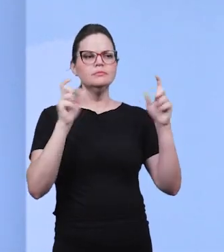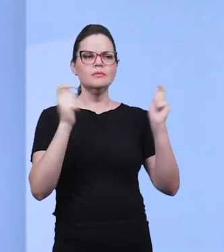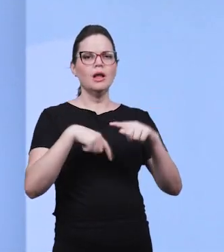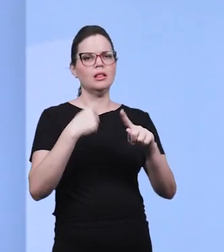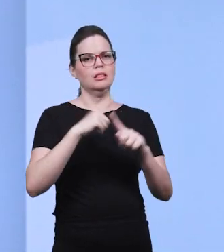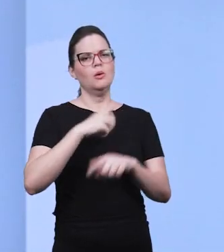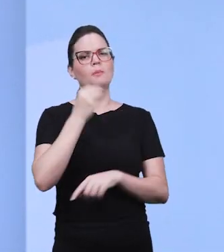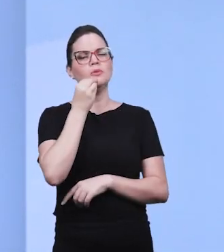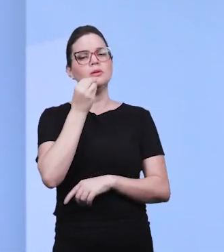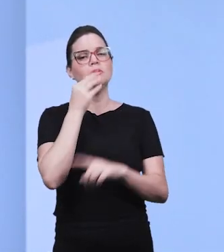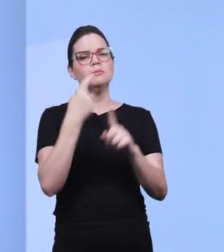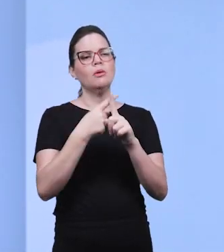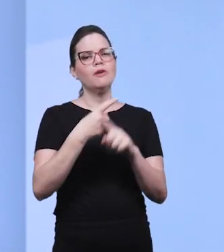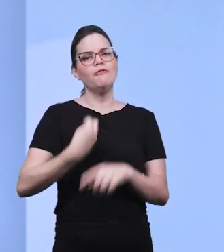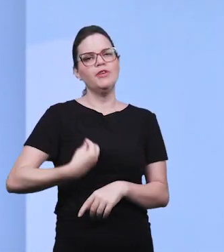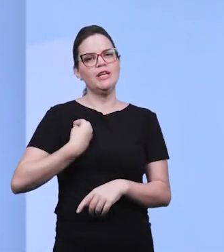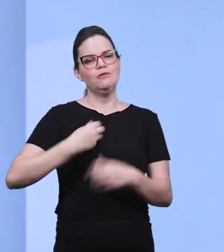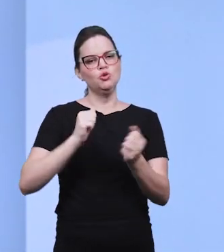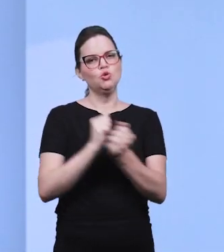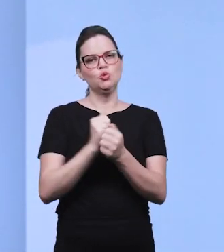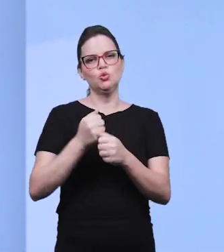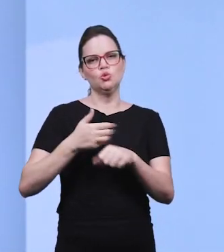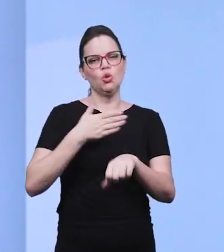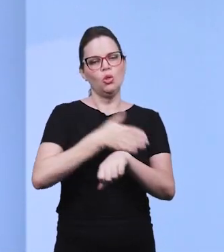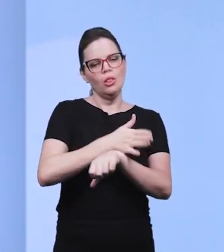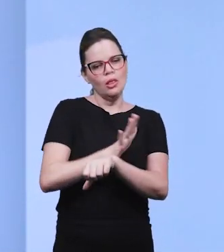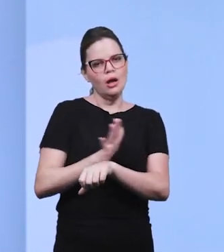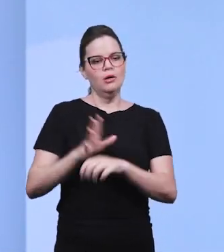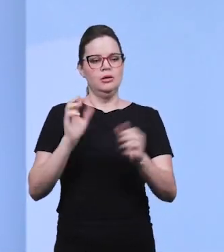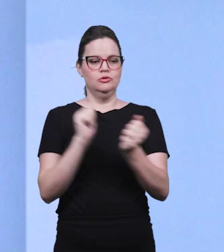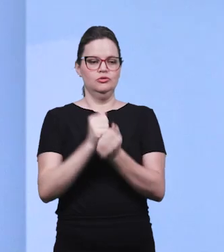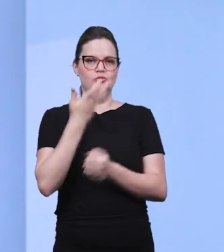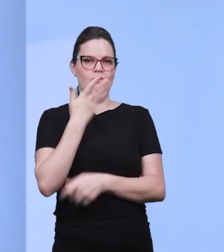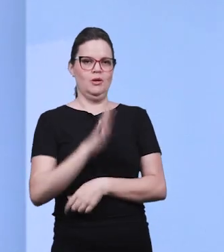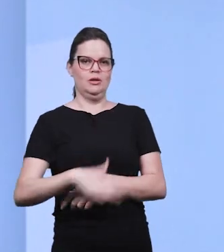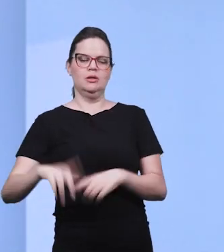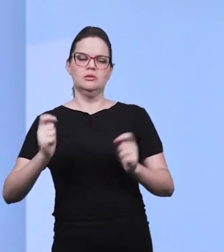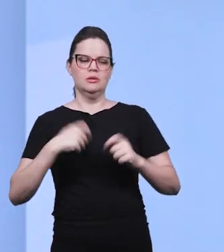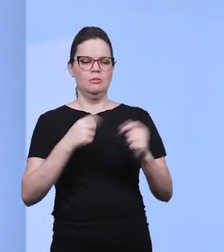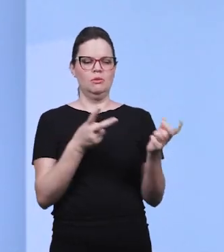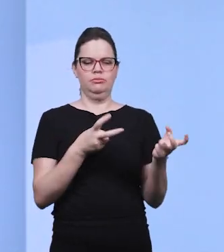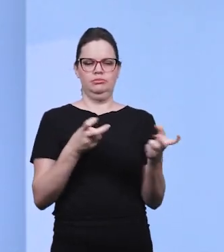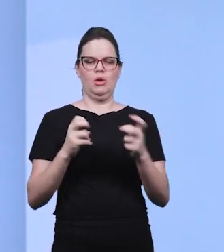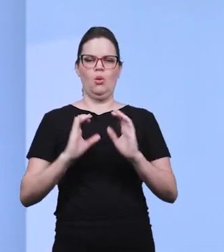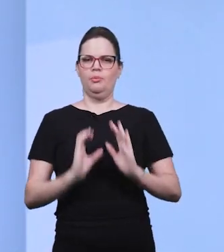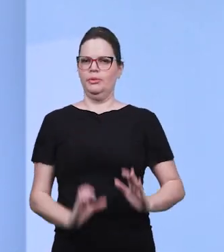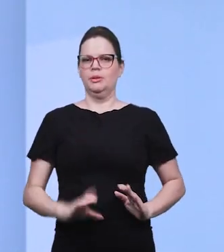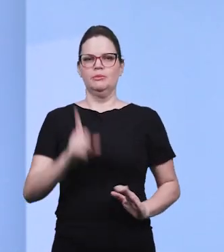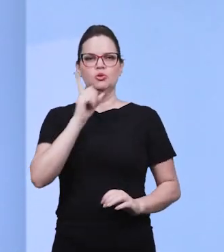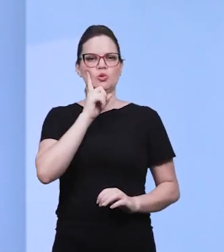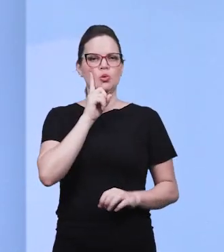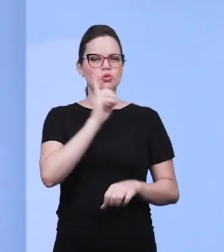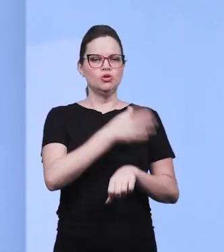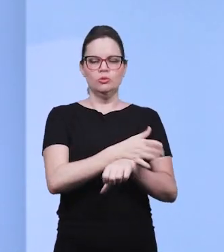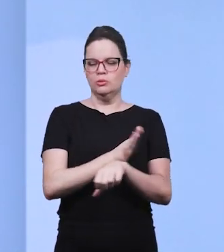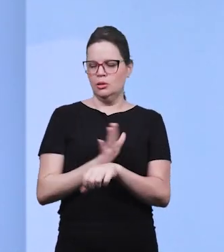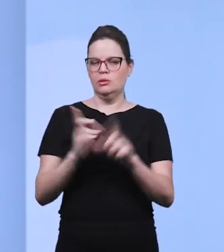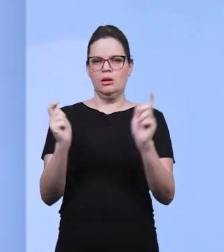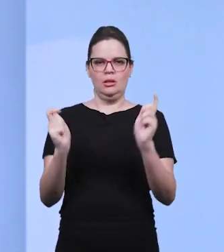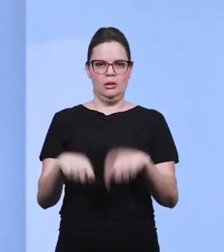com a criança, né? Então, eles têm uma chance muito maior de observar o comportamento o tempo todo. Então, mas